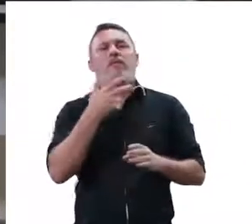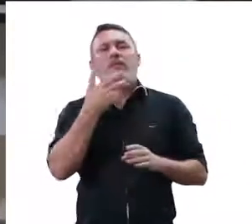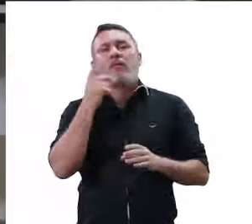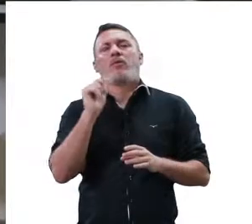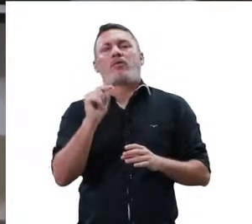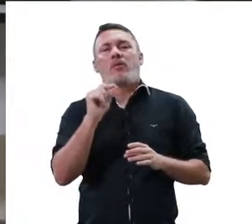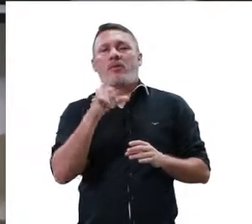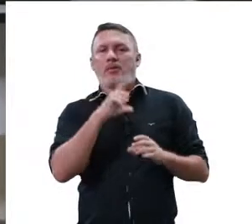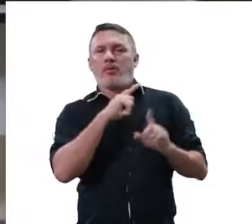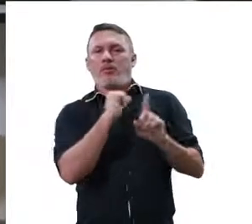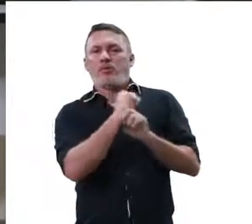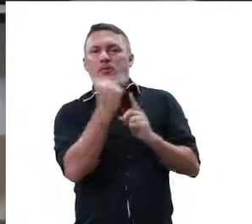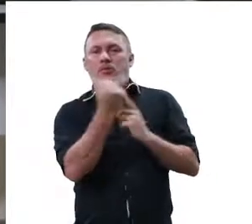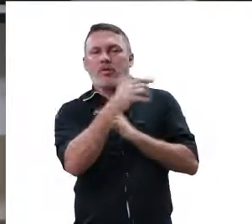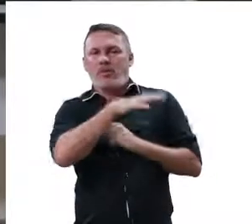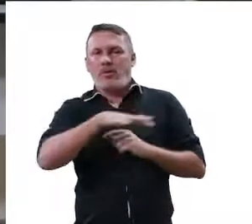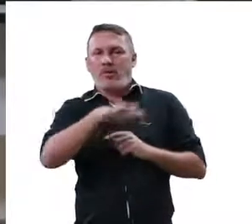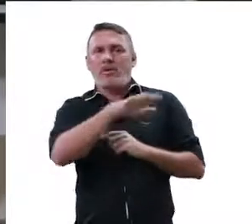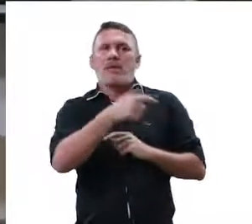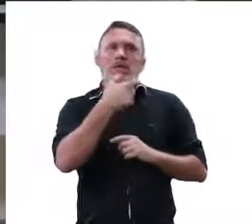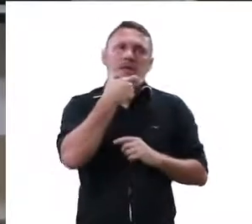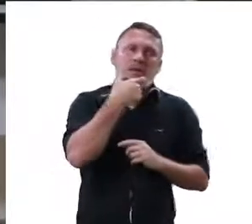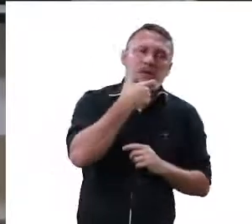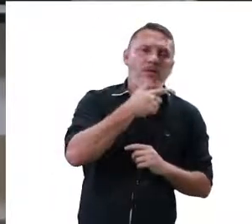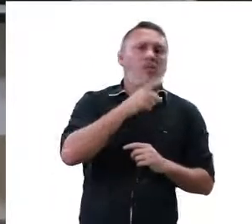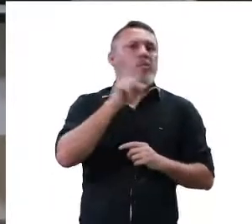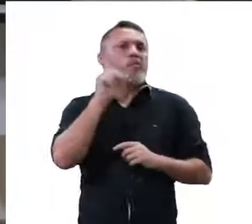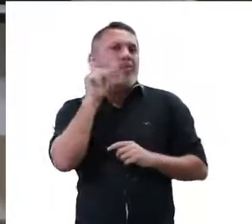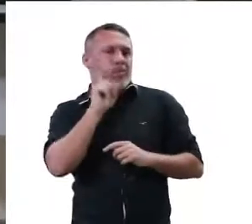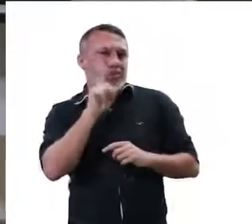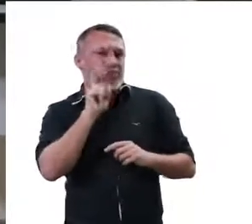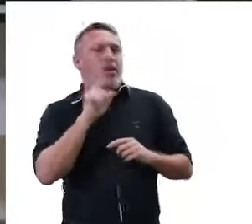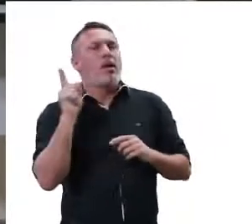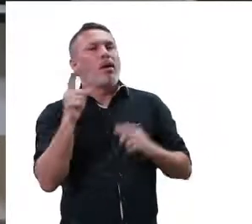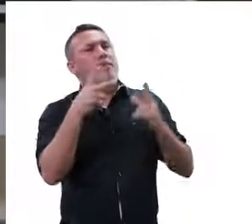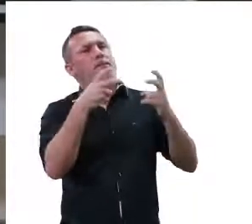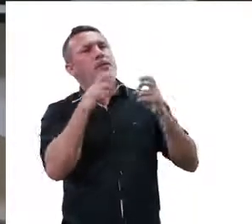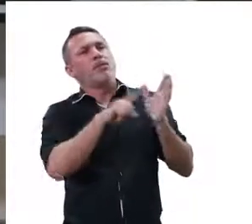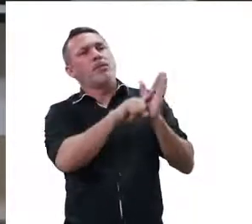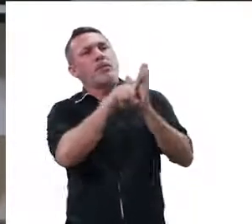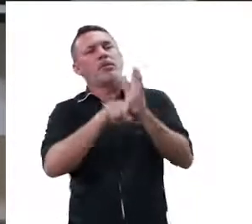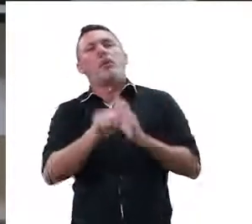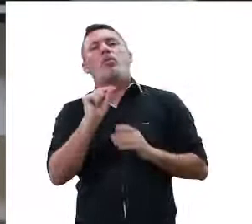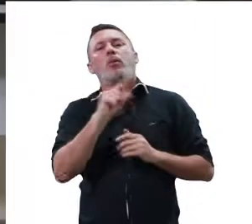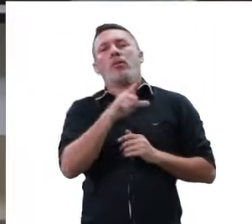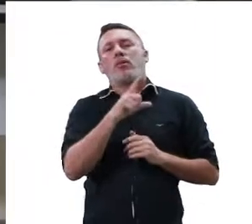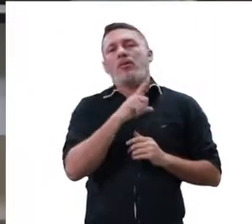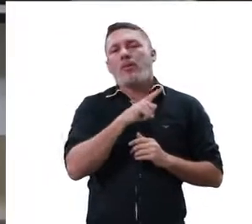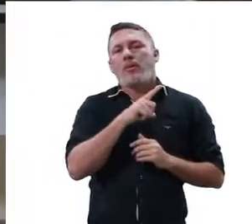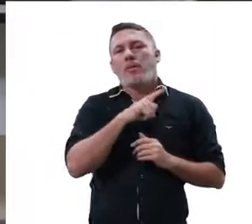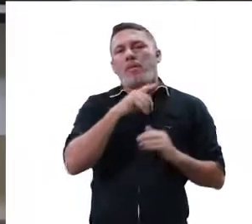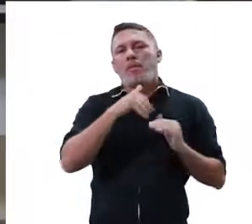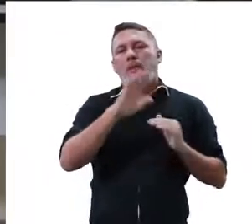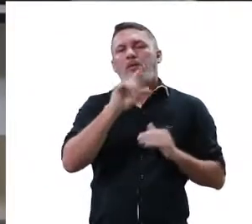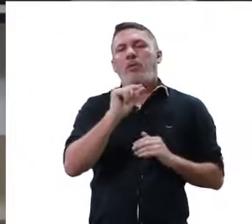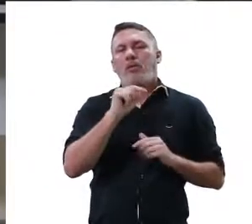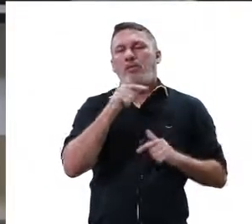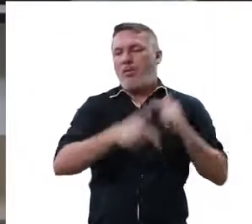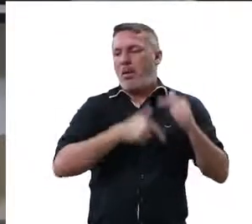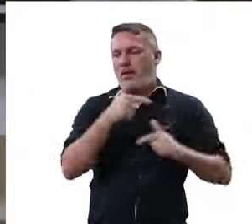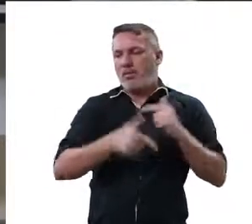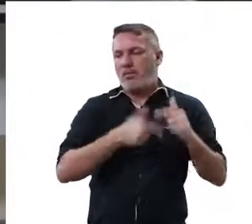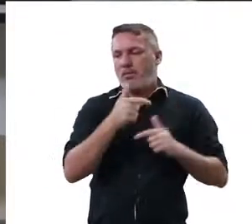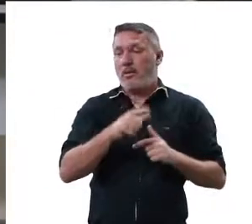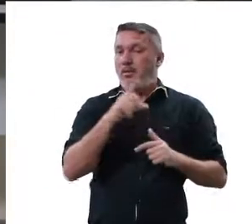houve nas sociedades puritanas, ou seja, na sociedade inglesa, estadunidense, uma valorização